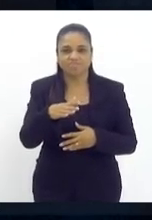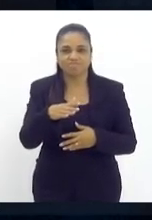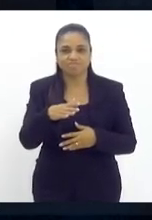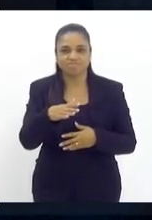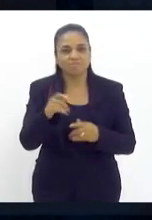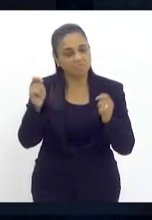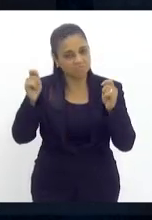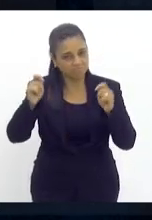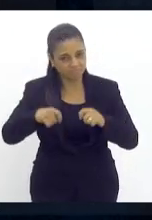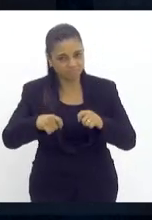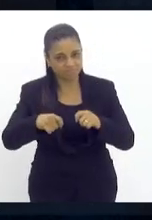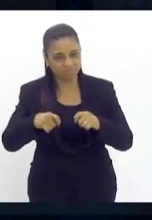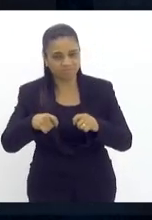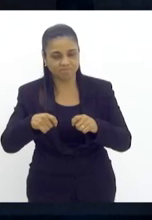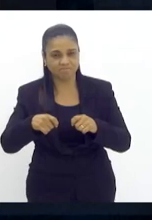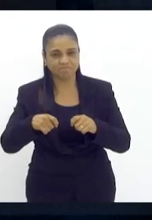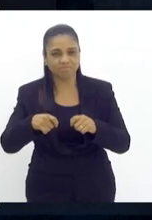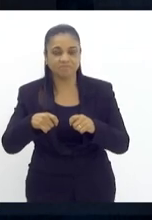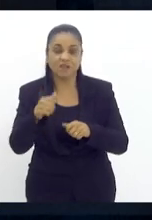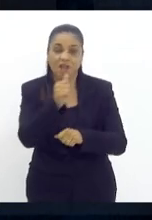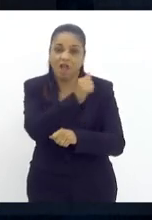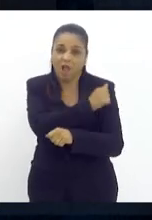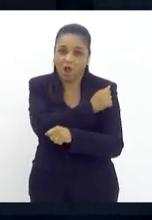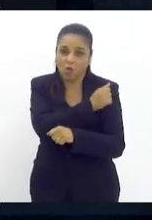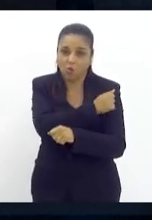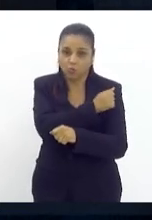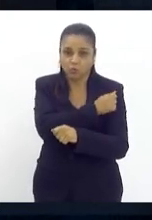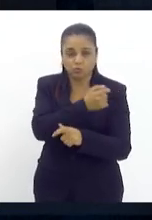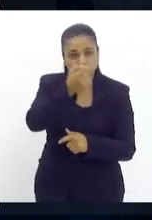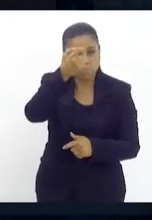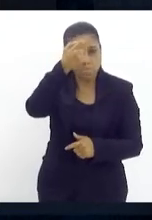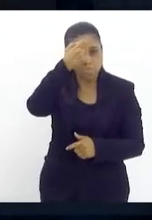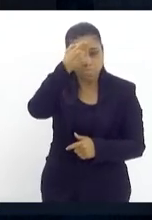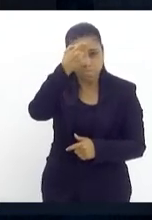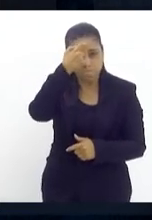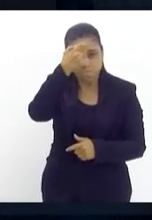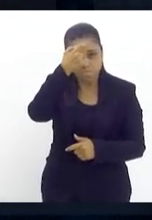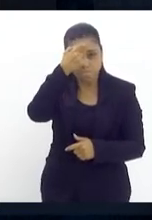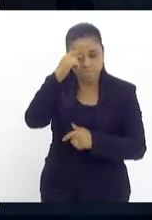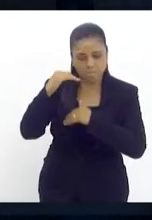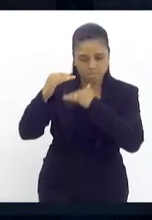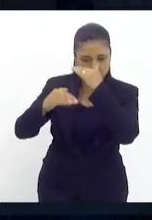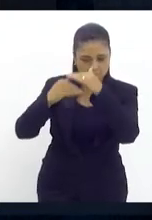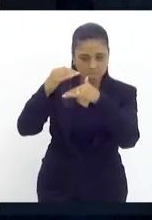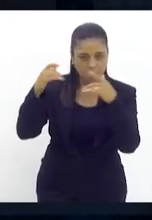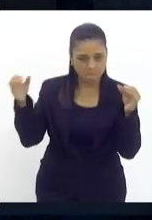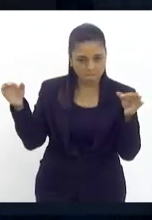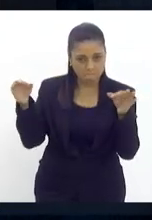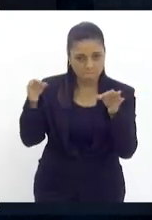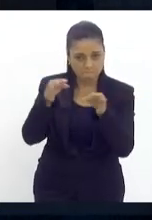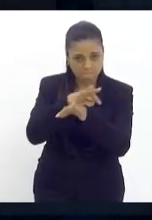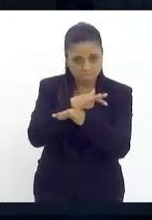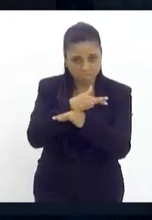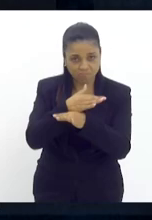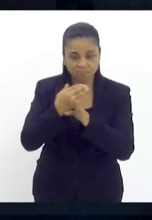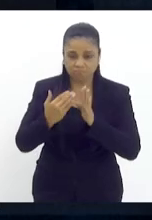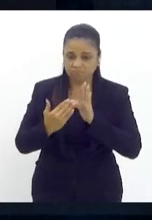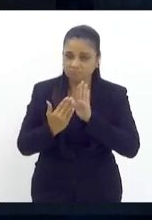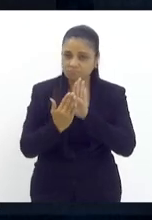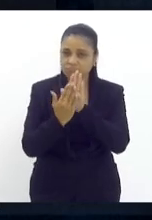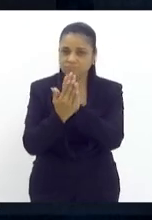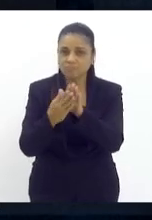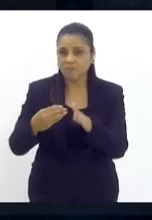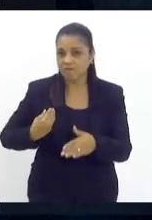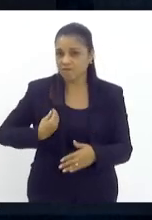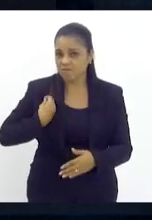essa capacidade de chegarmos a alunos maduros, né, prontos para encarar, né, a sua vida, não só